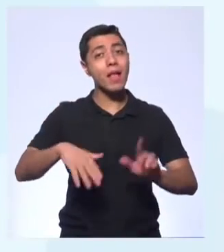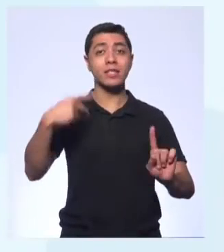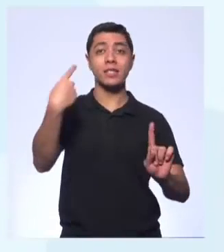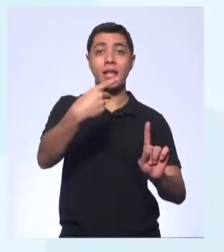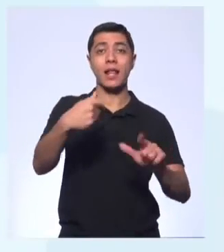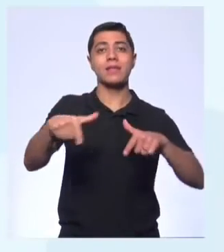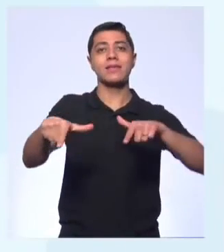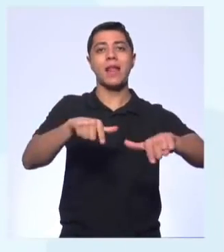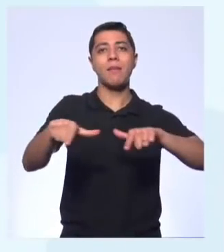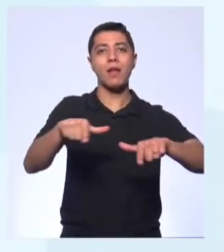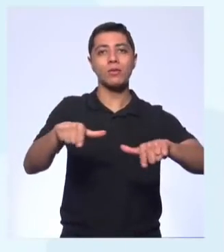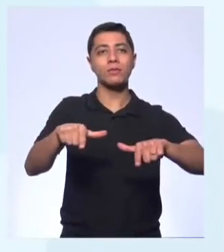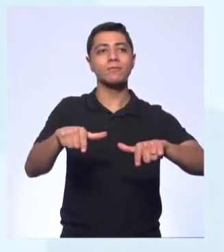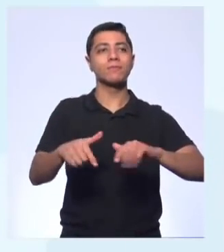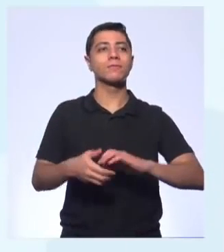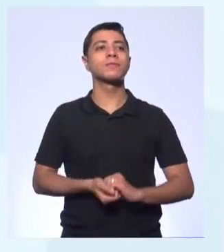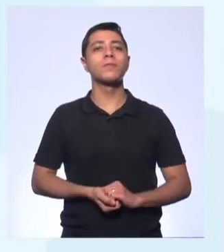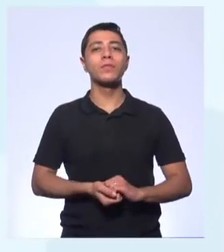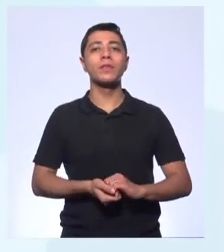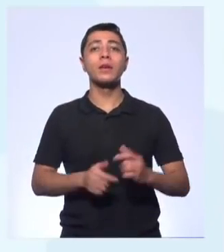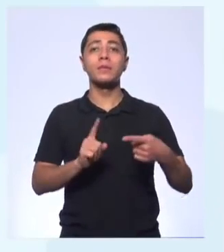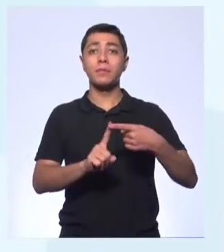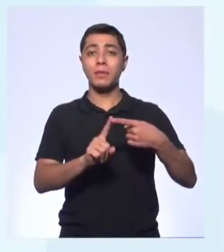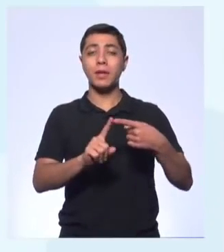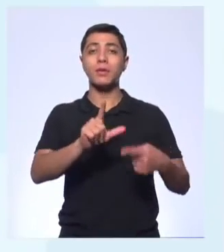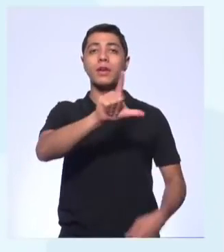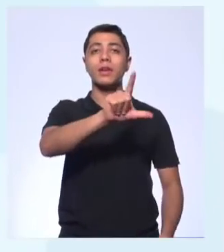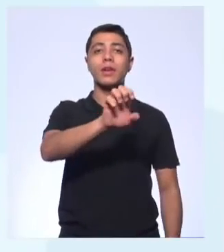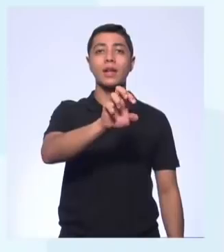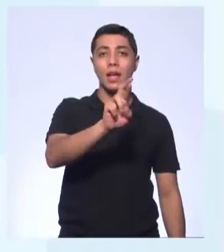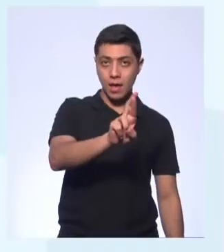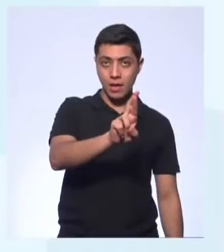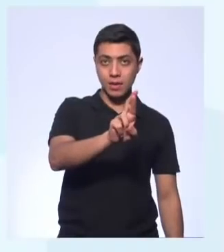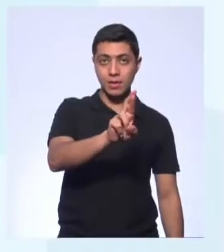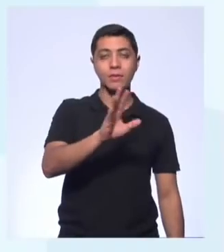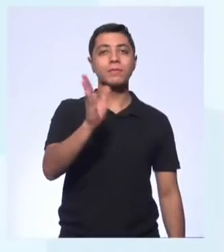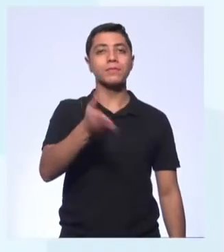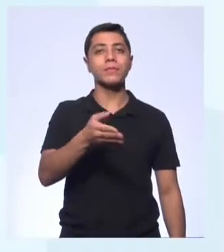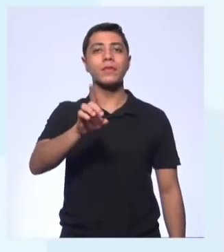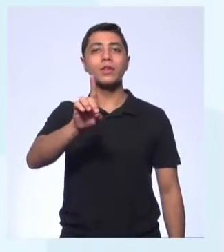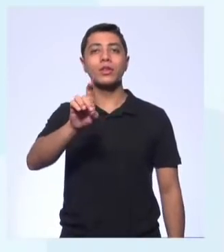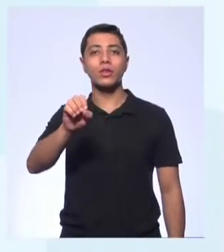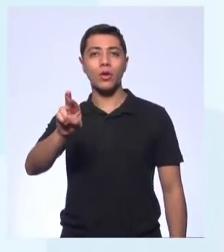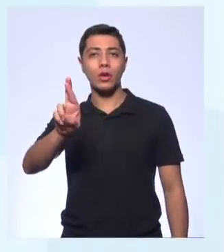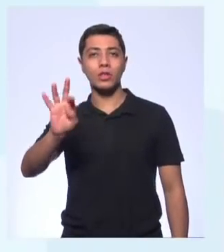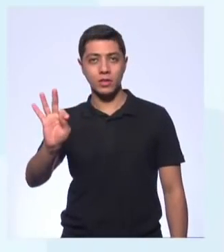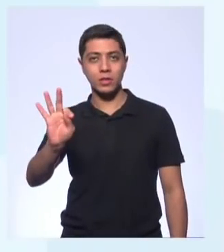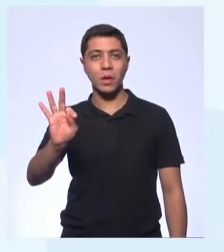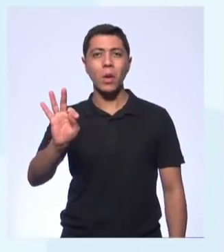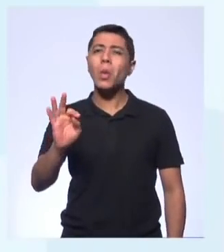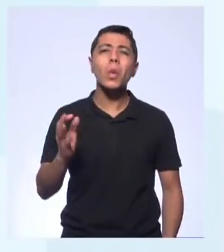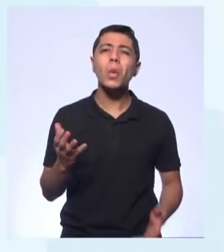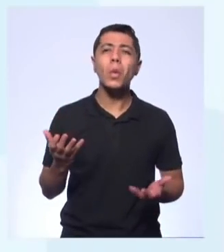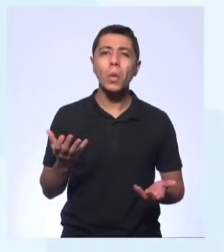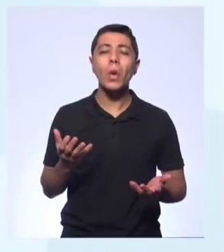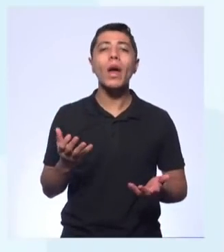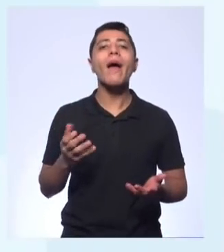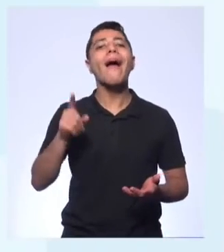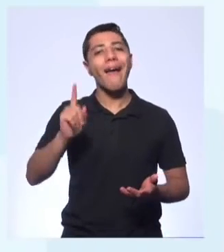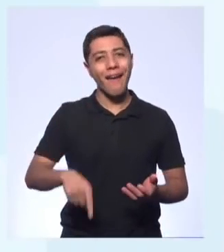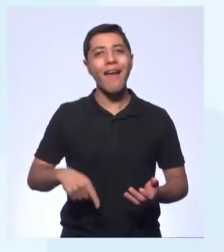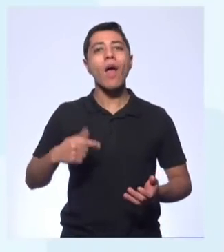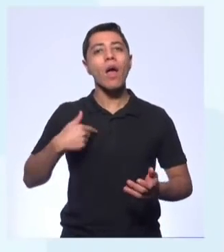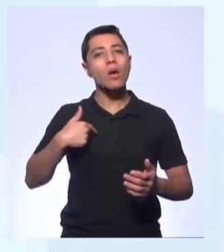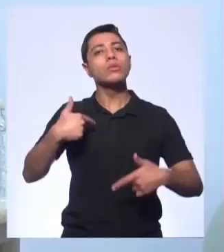gente tem o que a gente chama de LER e DORT. Quando a gente fala nessas doenças, a gente está falando aí em lesões